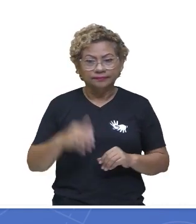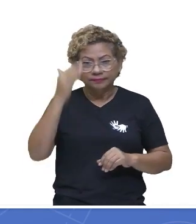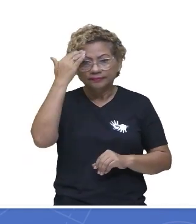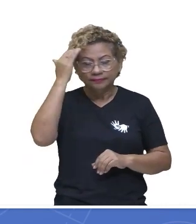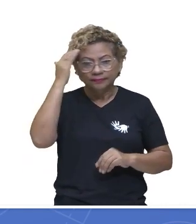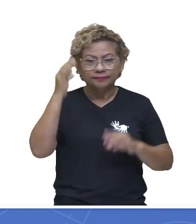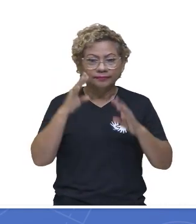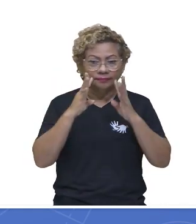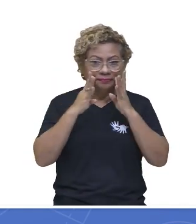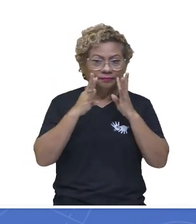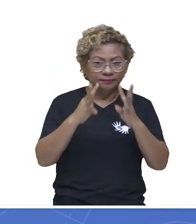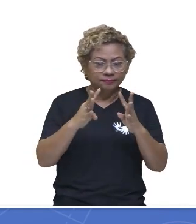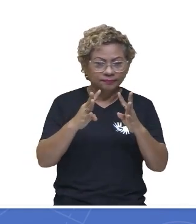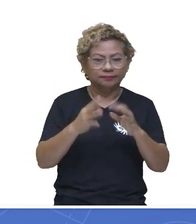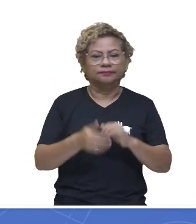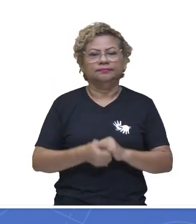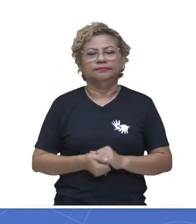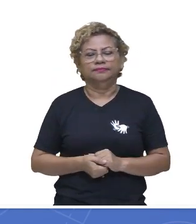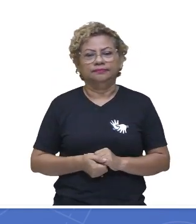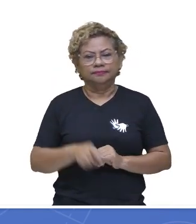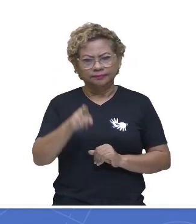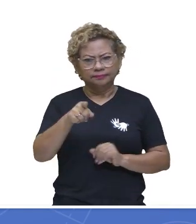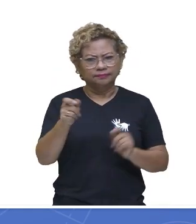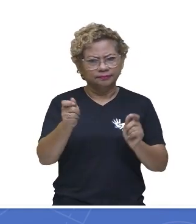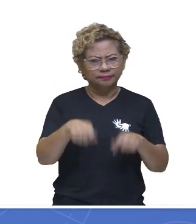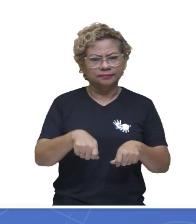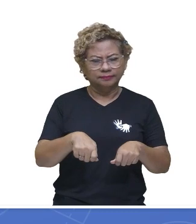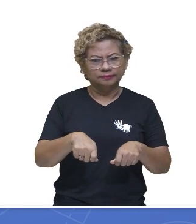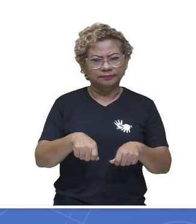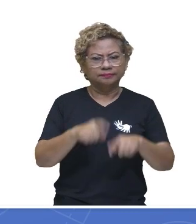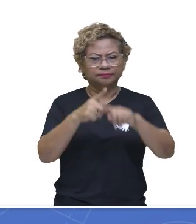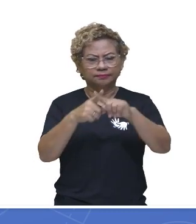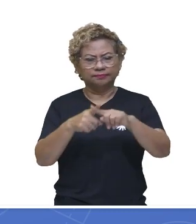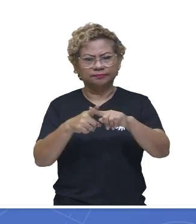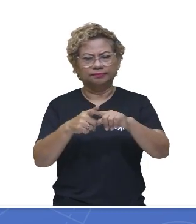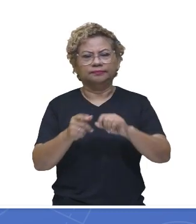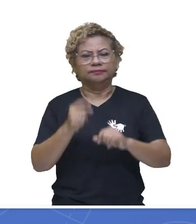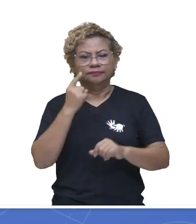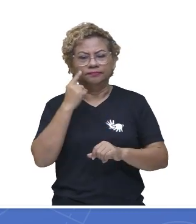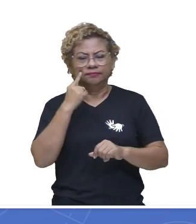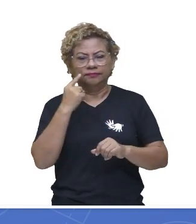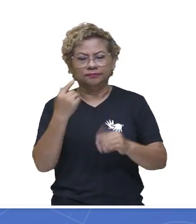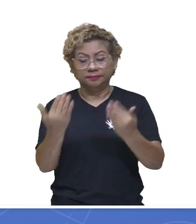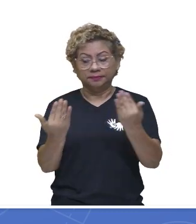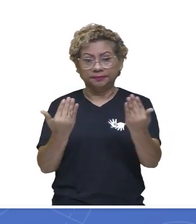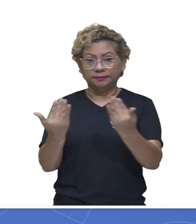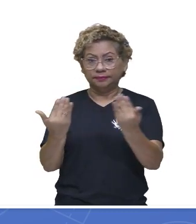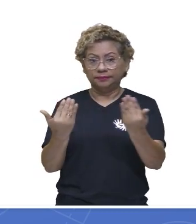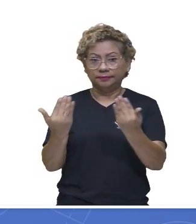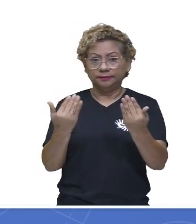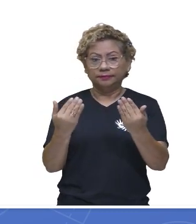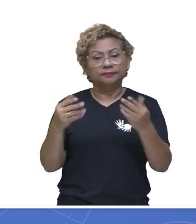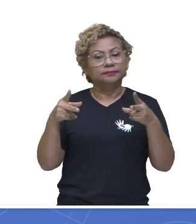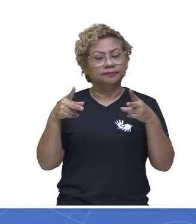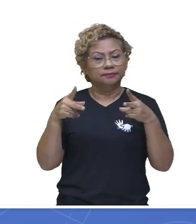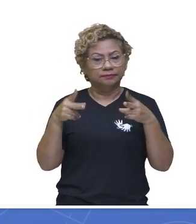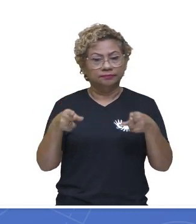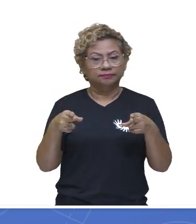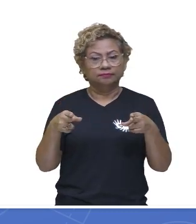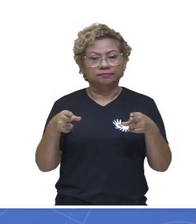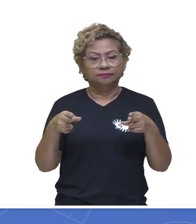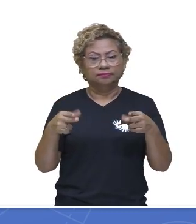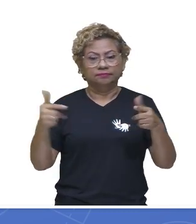agora. Para saber se você pode multiplicar as matrizes, você vai olhar esses dois números aqui. São iguais? Beleza,